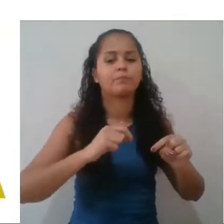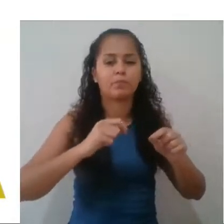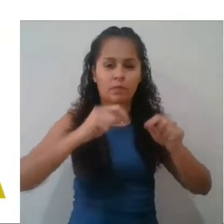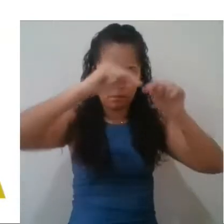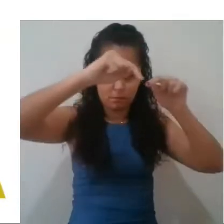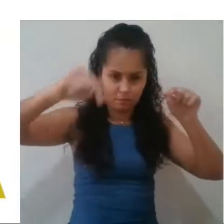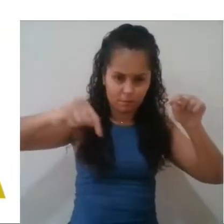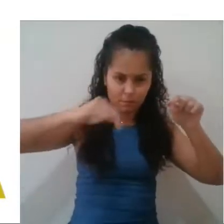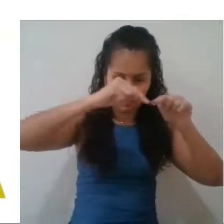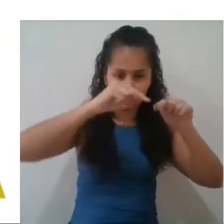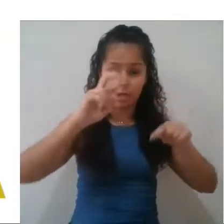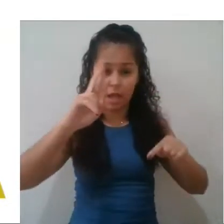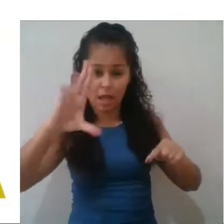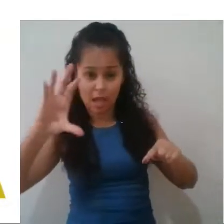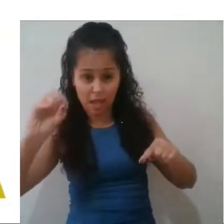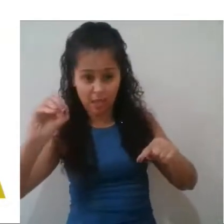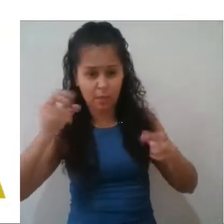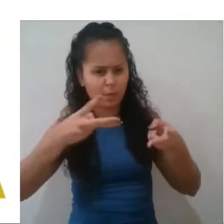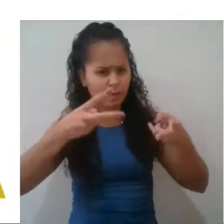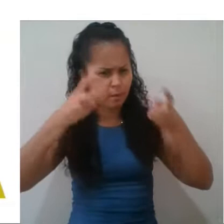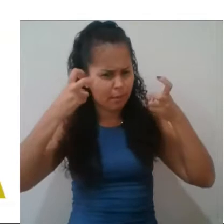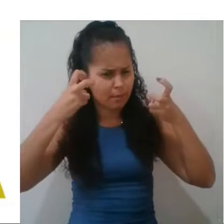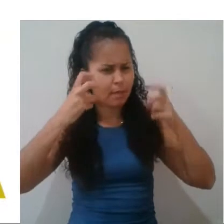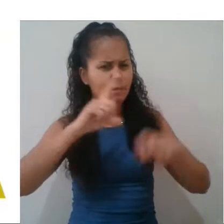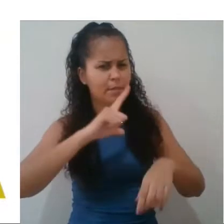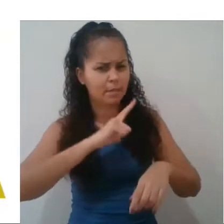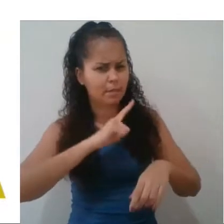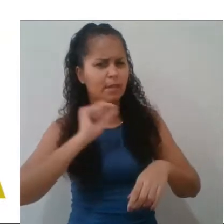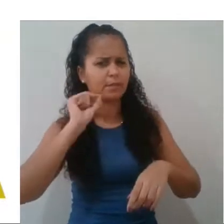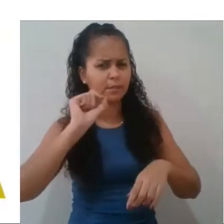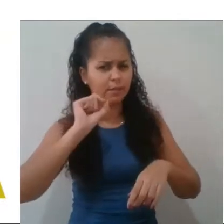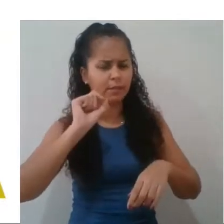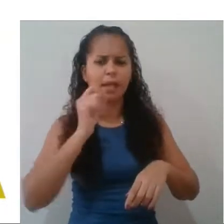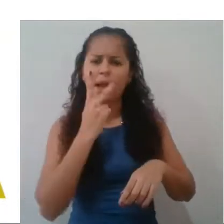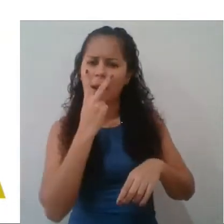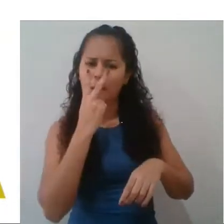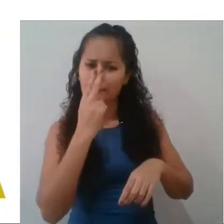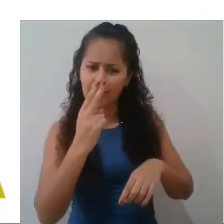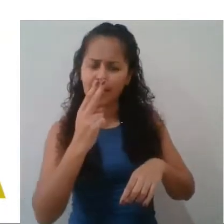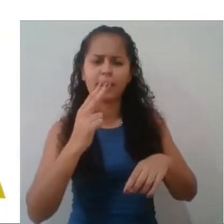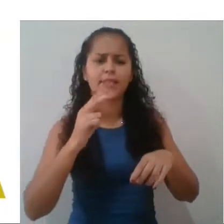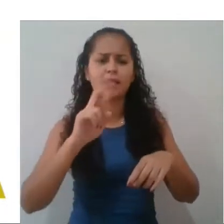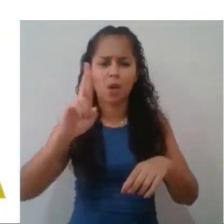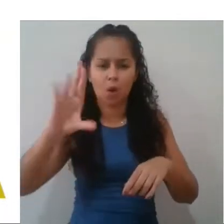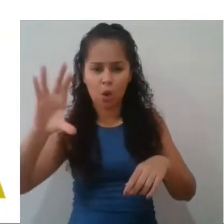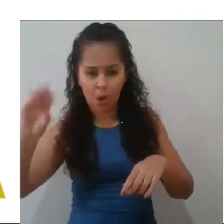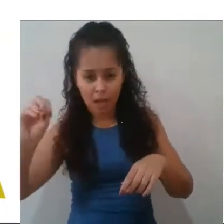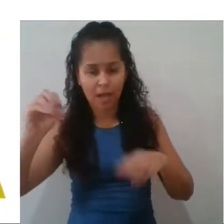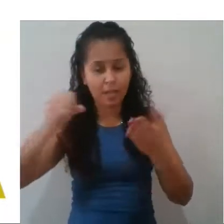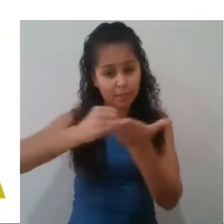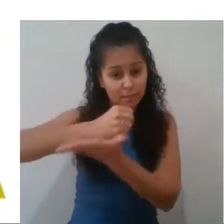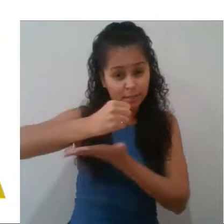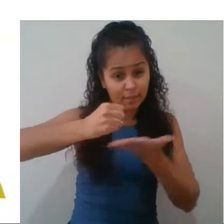um raio, e notem que o raio dessa base menor do tronco coincide com o raio da